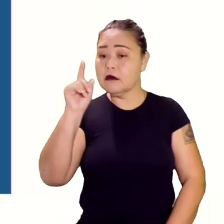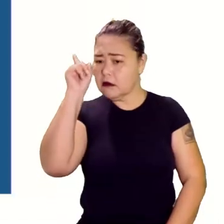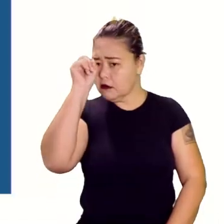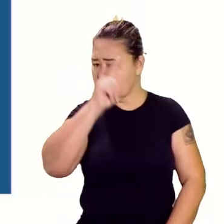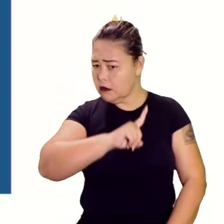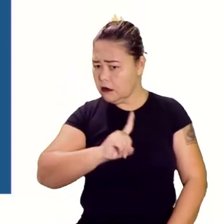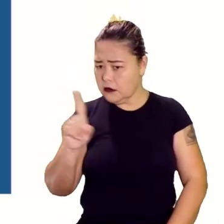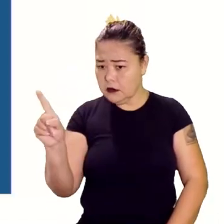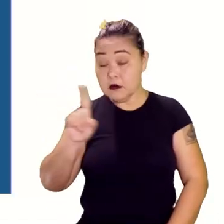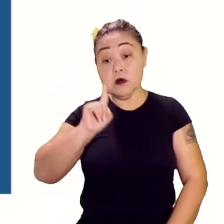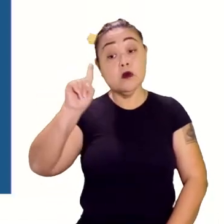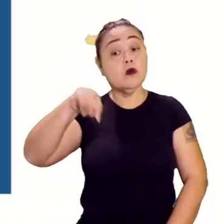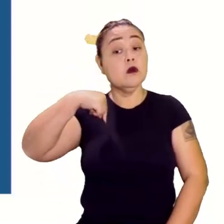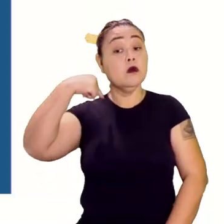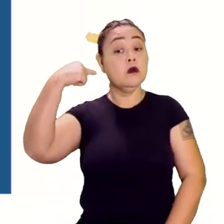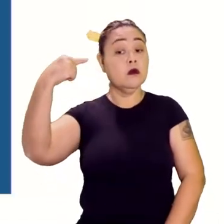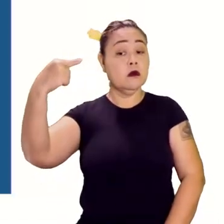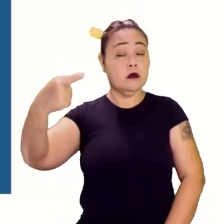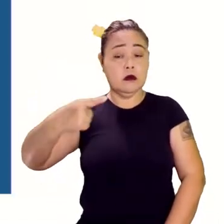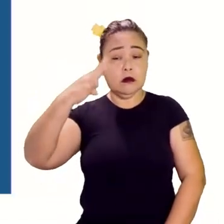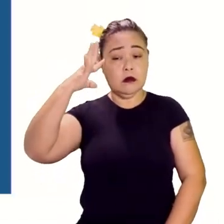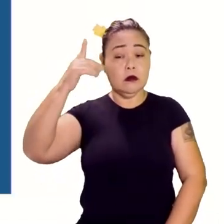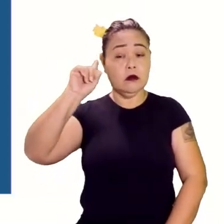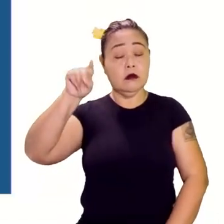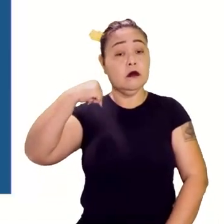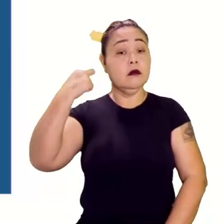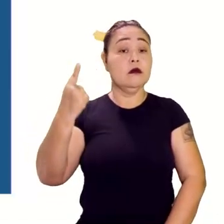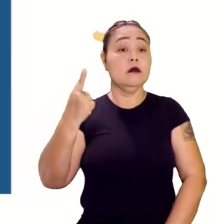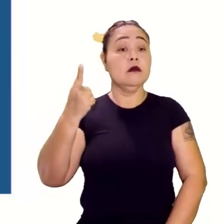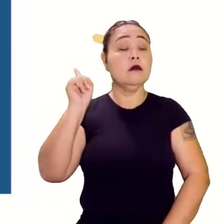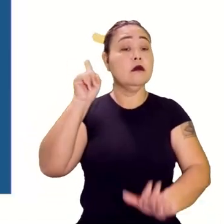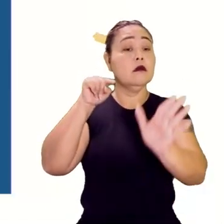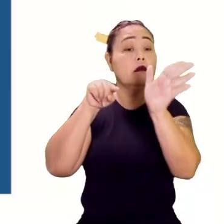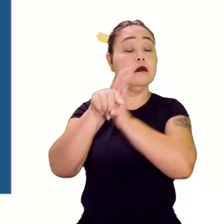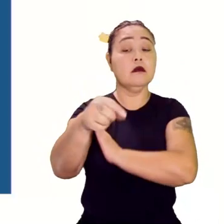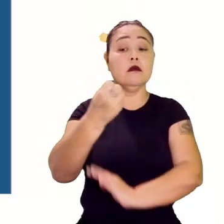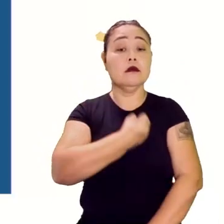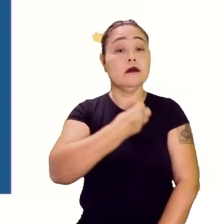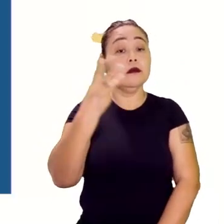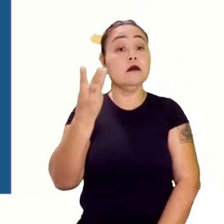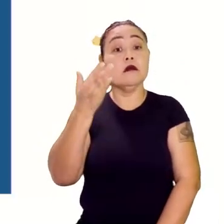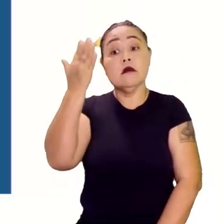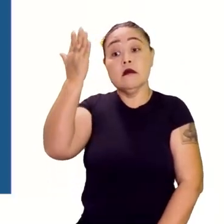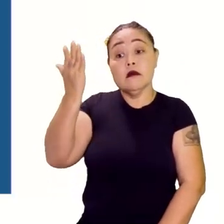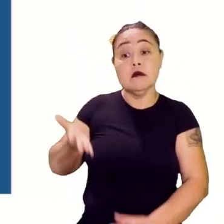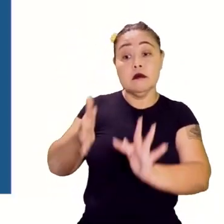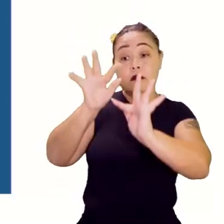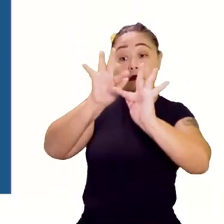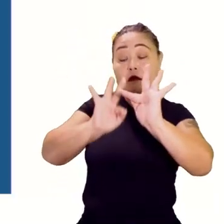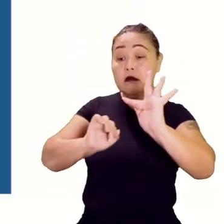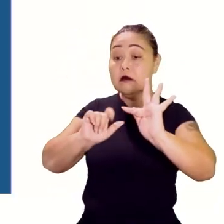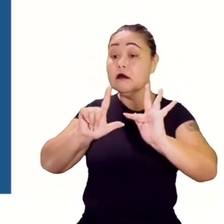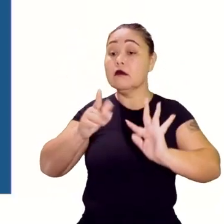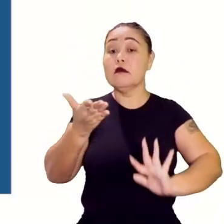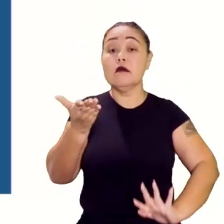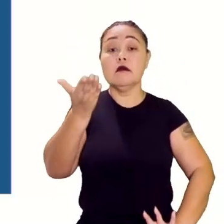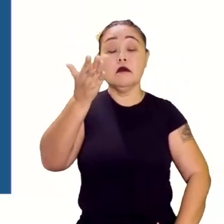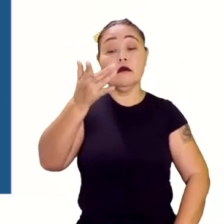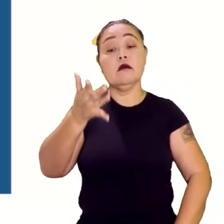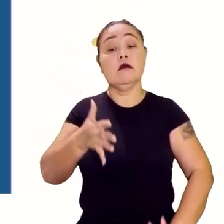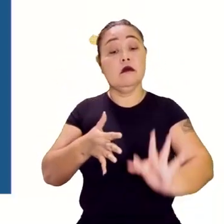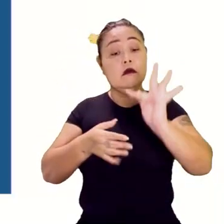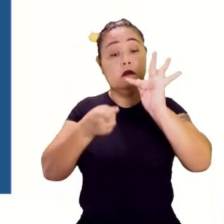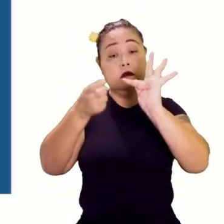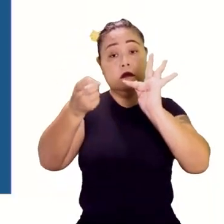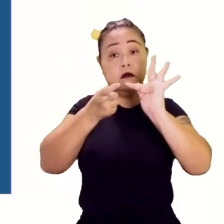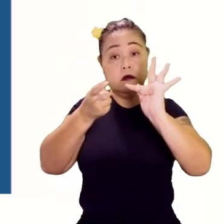né? Agora vamos a uma mais teórica. Vamos lá. Pergunta de número 3. Dada a função logarítmica f de